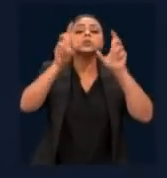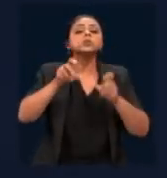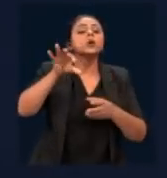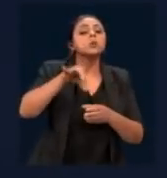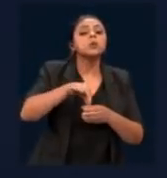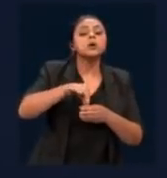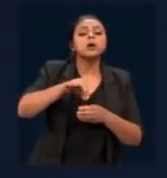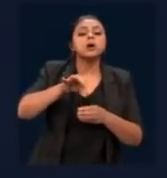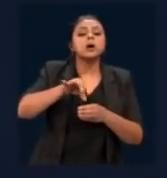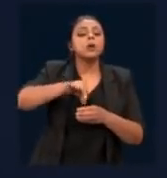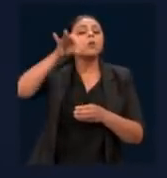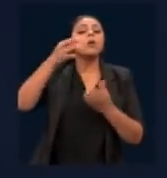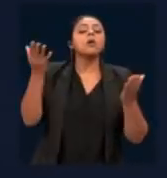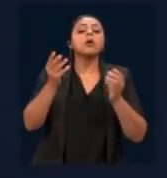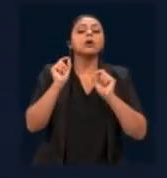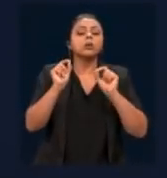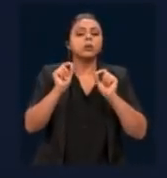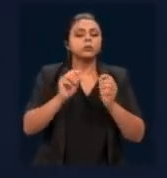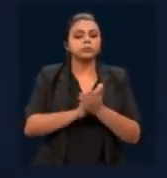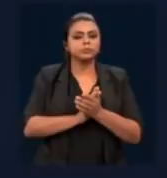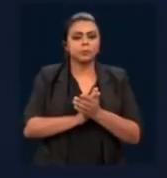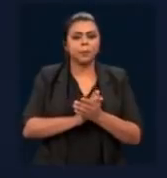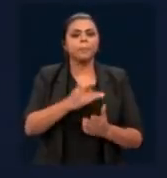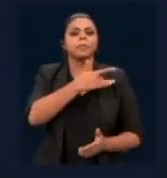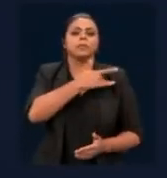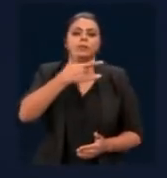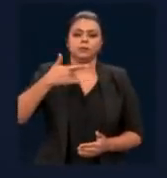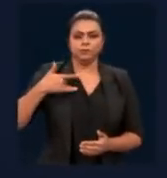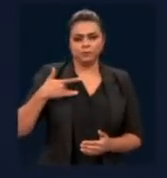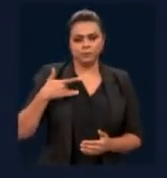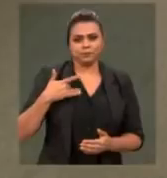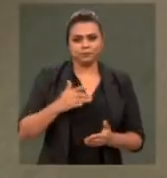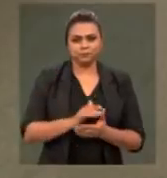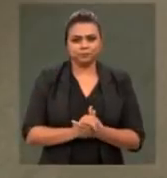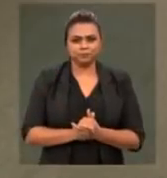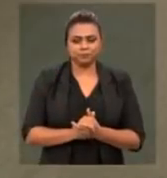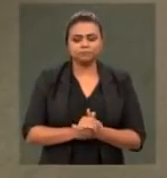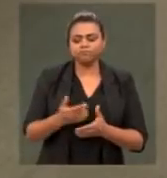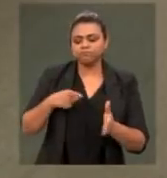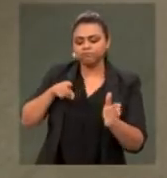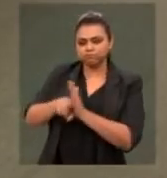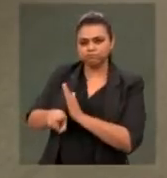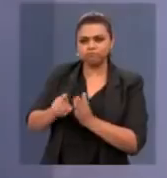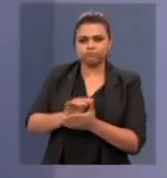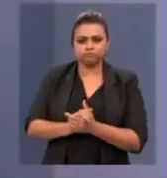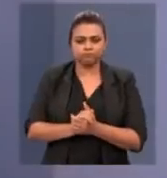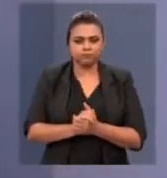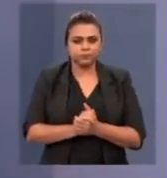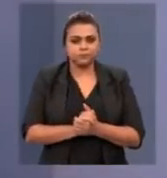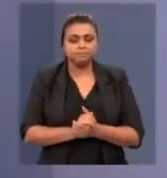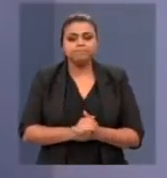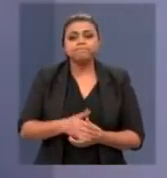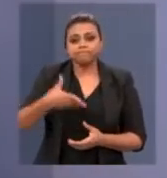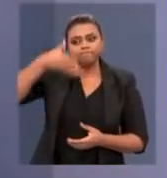o tema é saúde por favor a sua pergunta manto